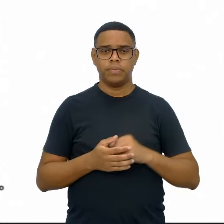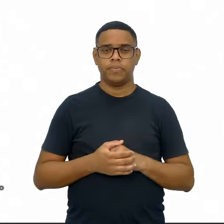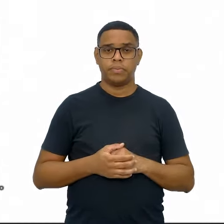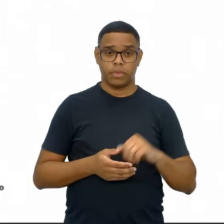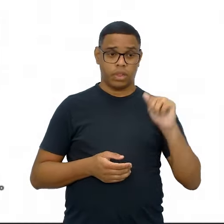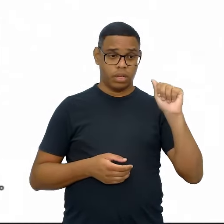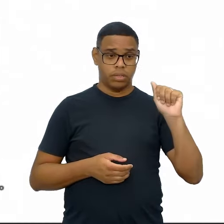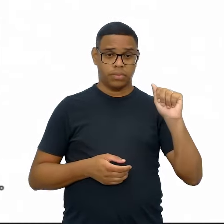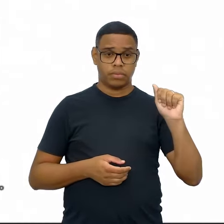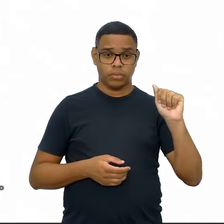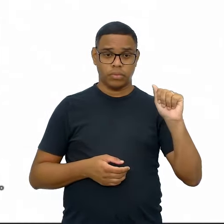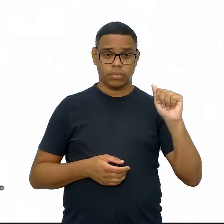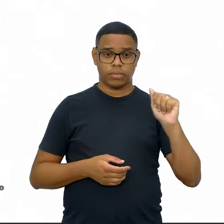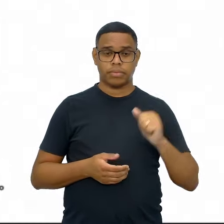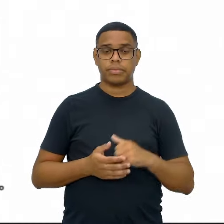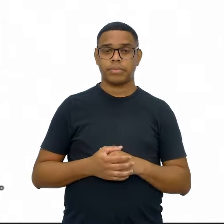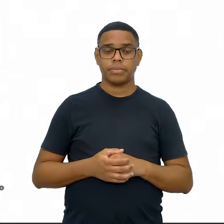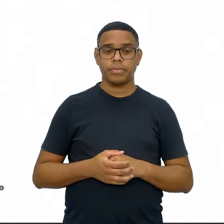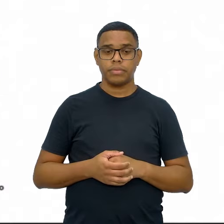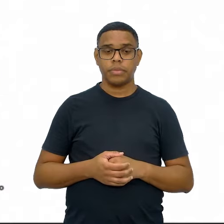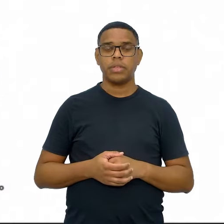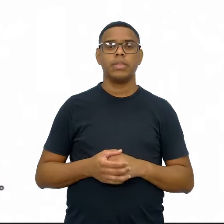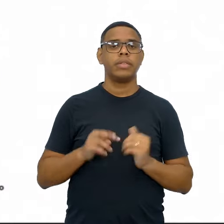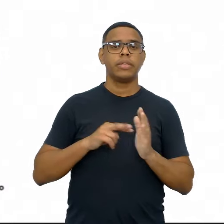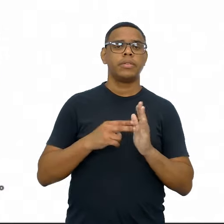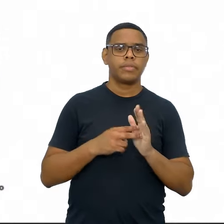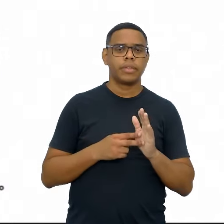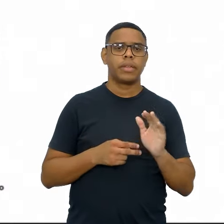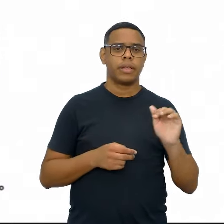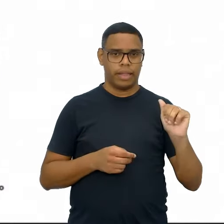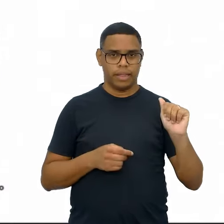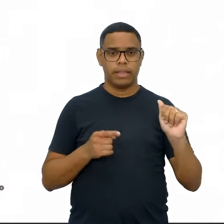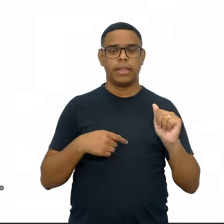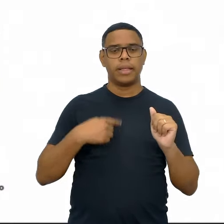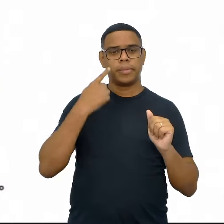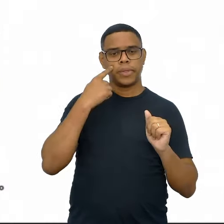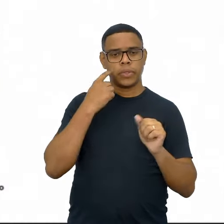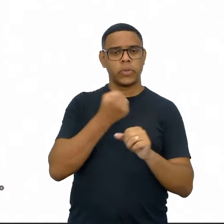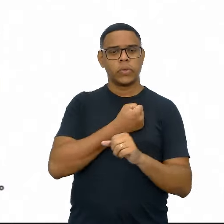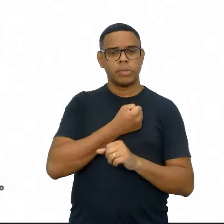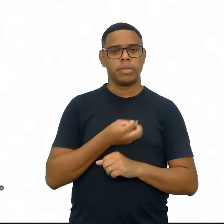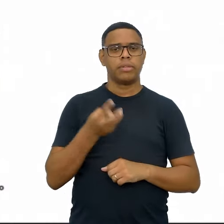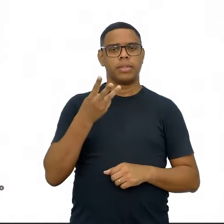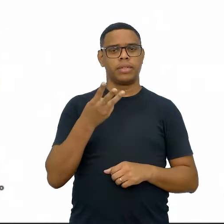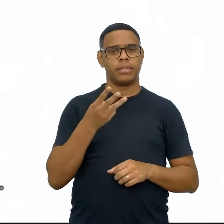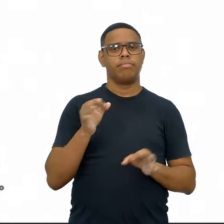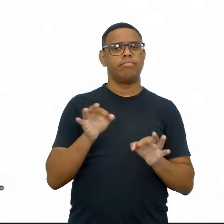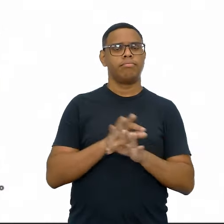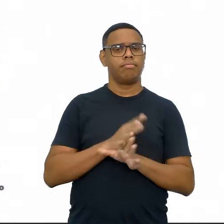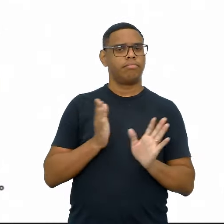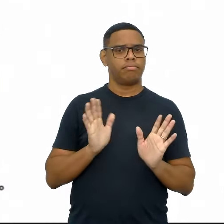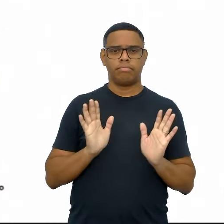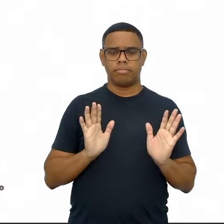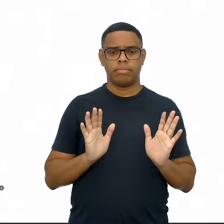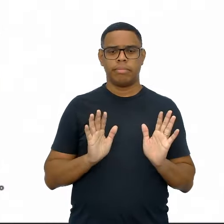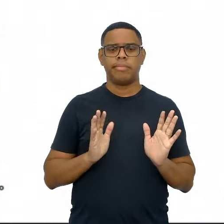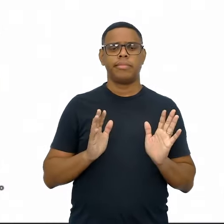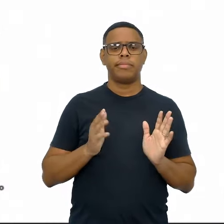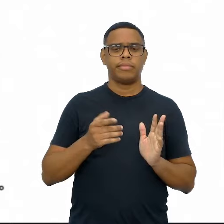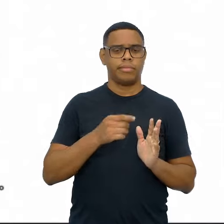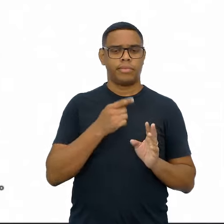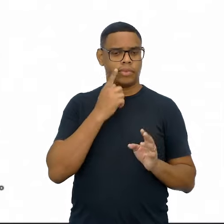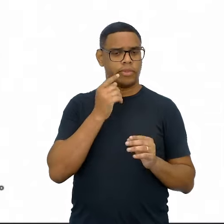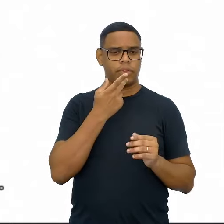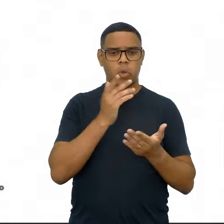que a letra A, por exemplo, mostra que ele considerou o valor absoluto do número 3, né? Então, sem se importar em